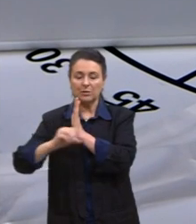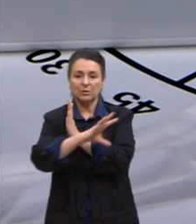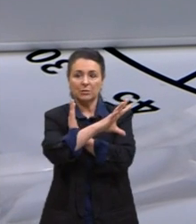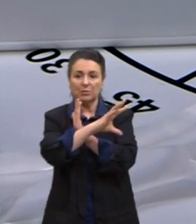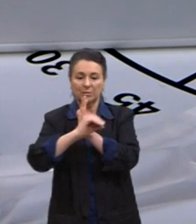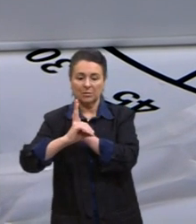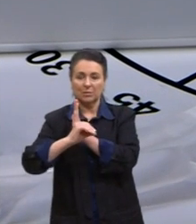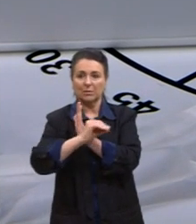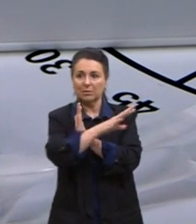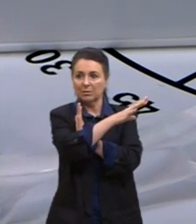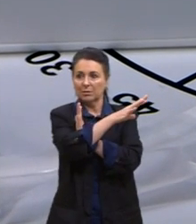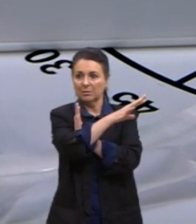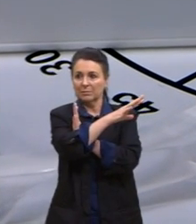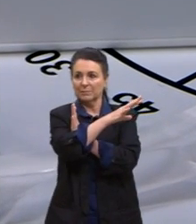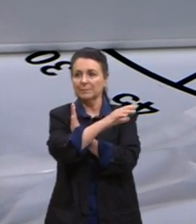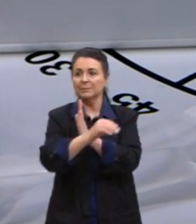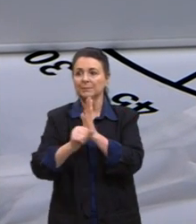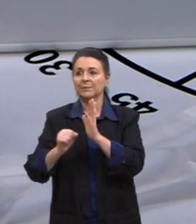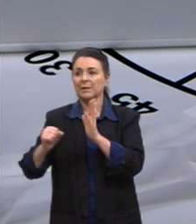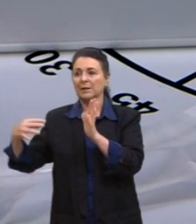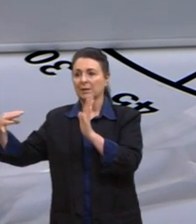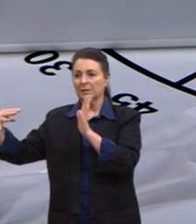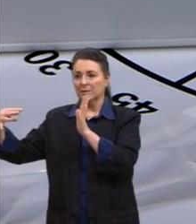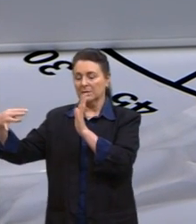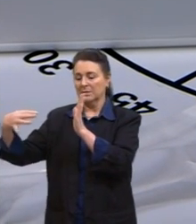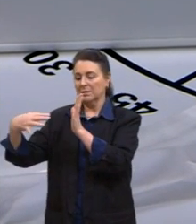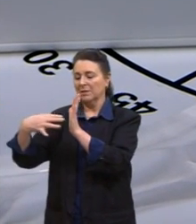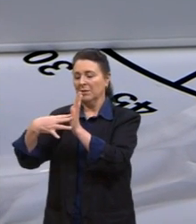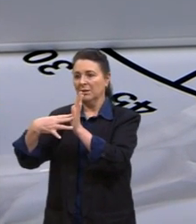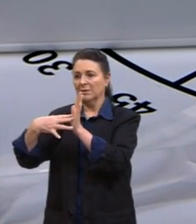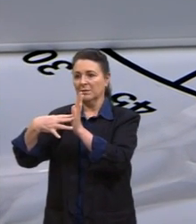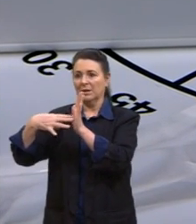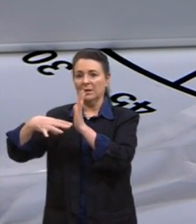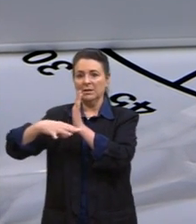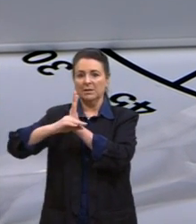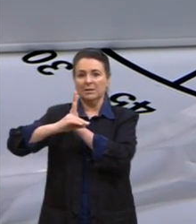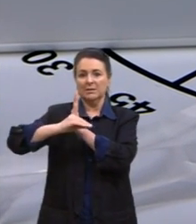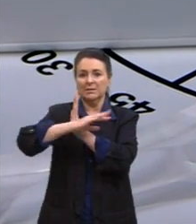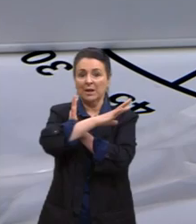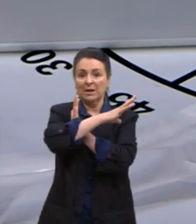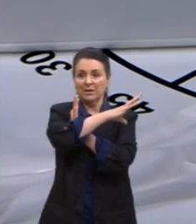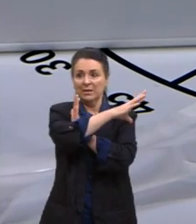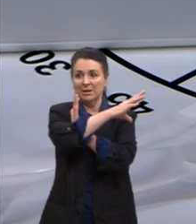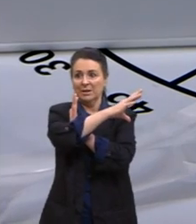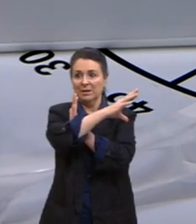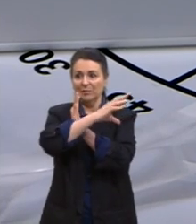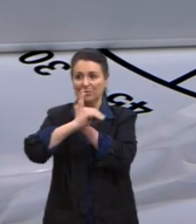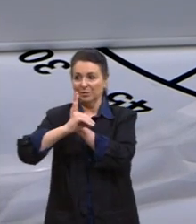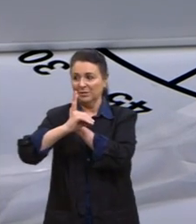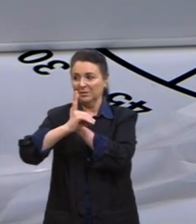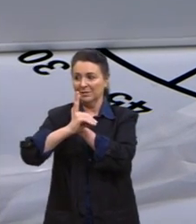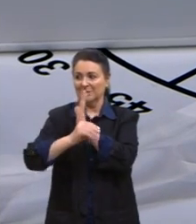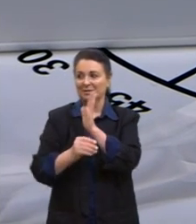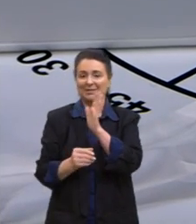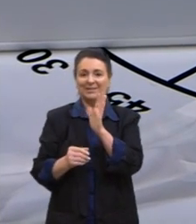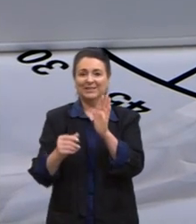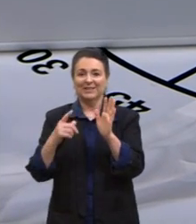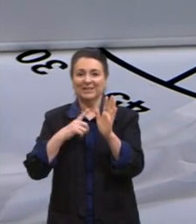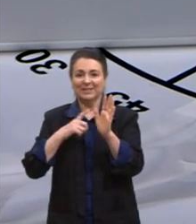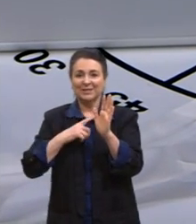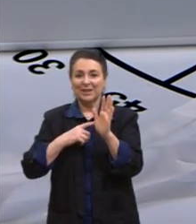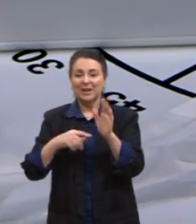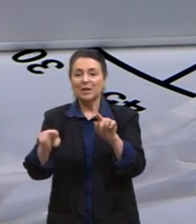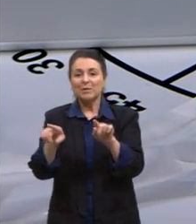e bastante eles entram ali né com ângulo de 90 graus mas eles convergem são direcionados para o mesmo